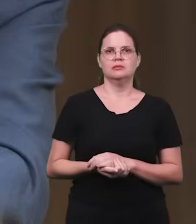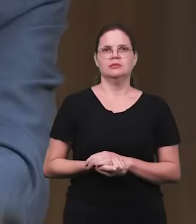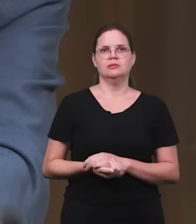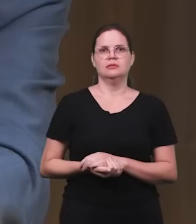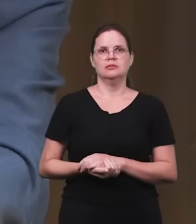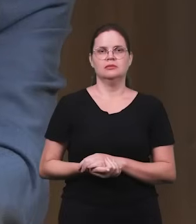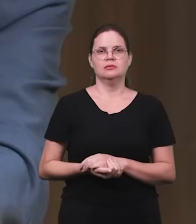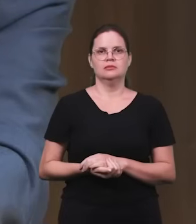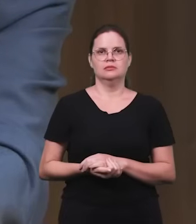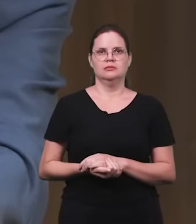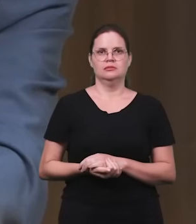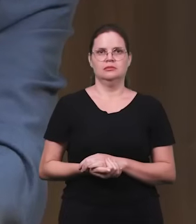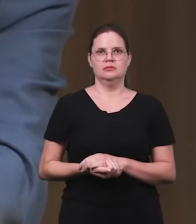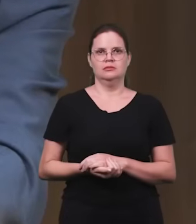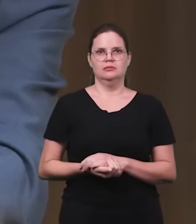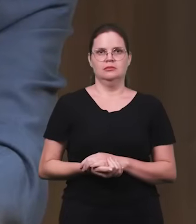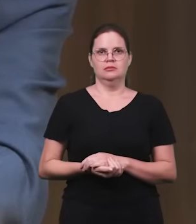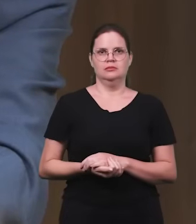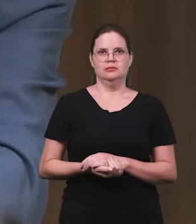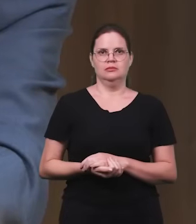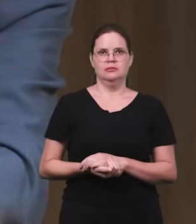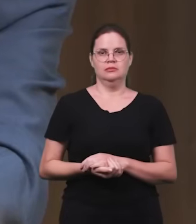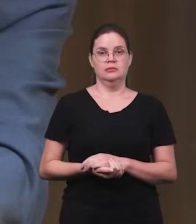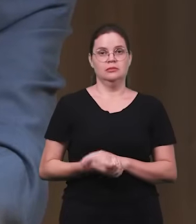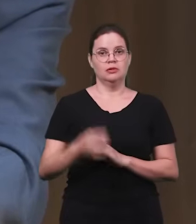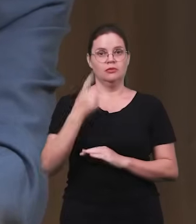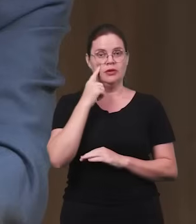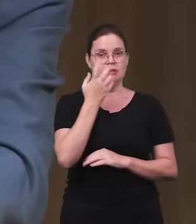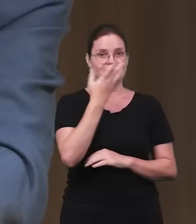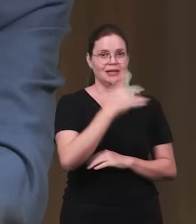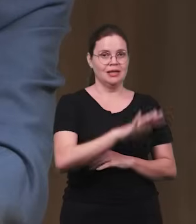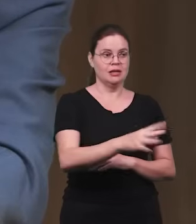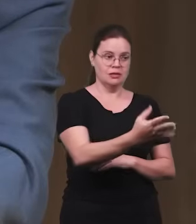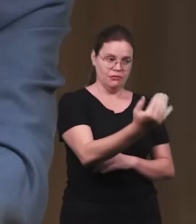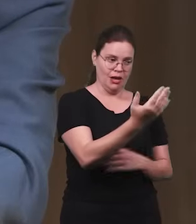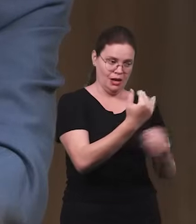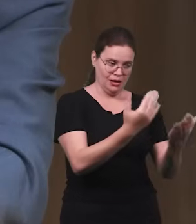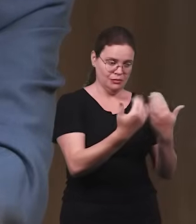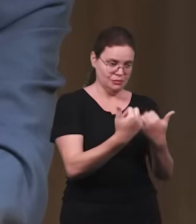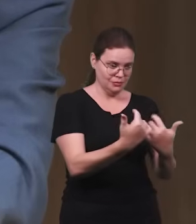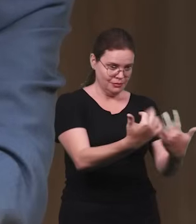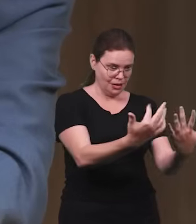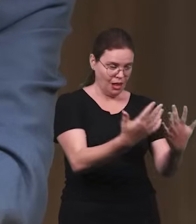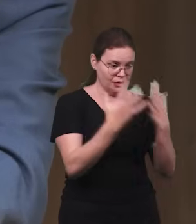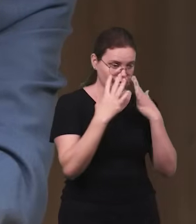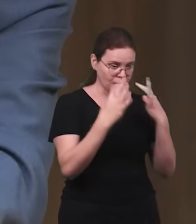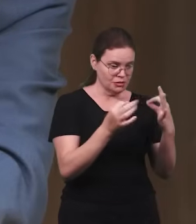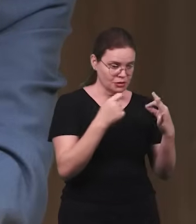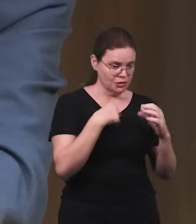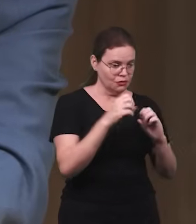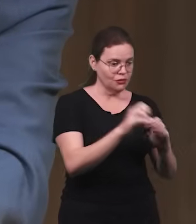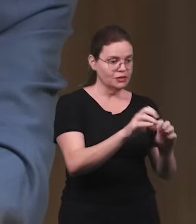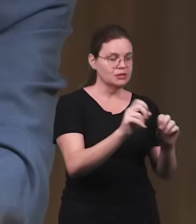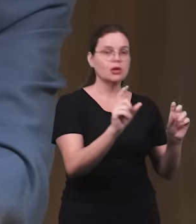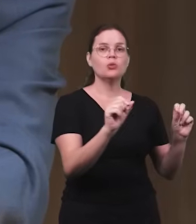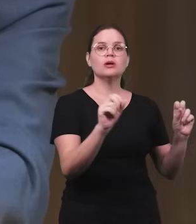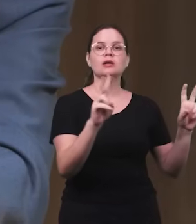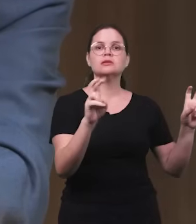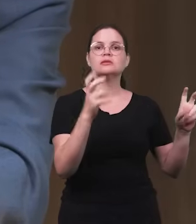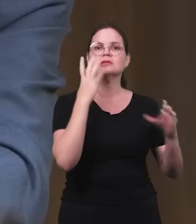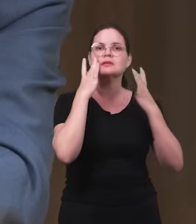ponto final. Vinde, meninos, ouvi, e eu vos ensinarei o temor do